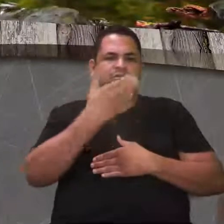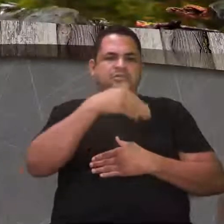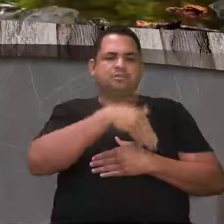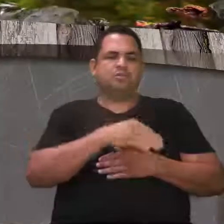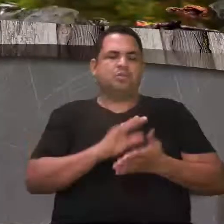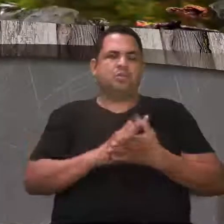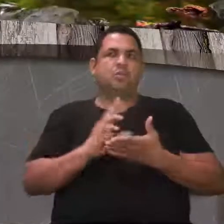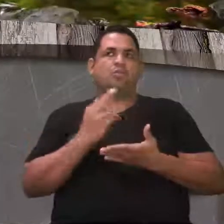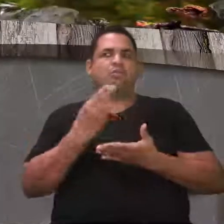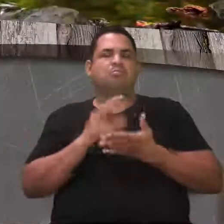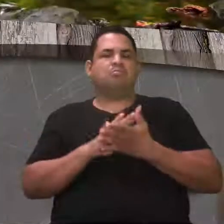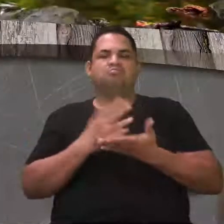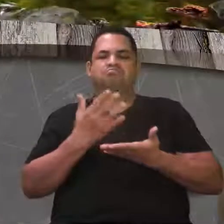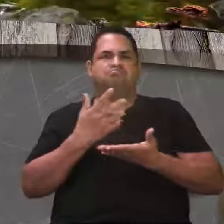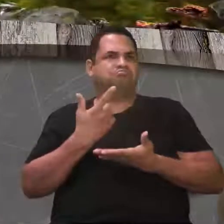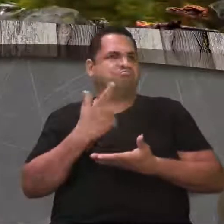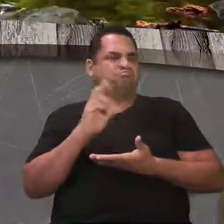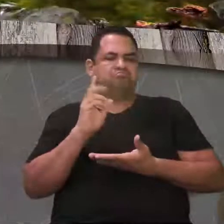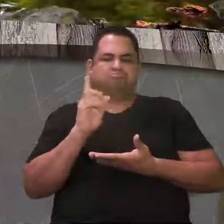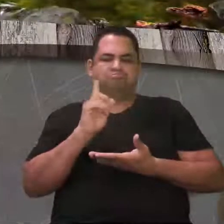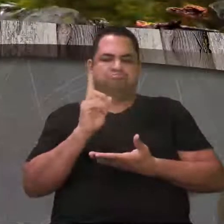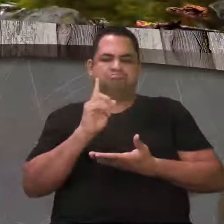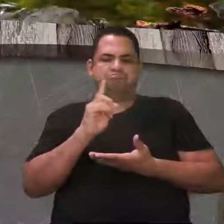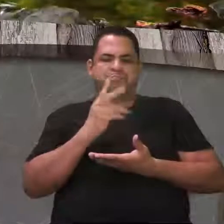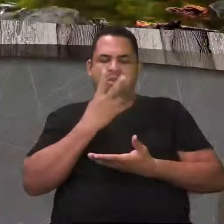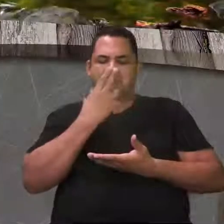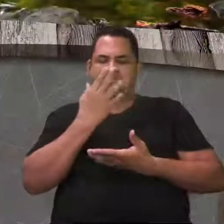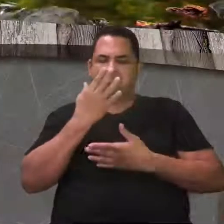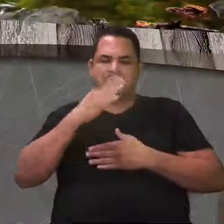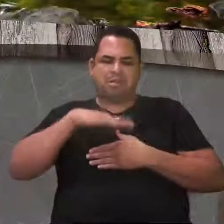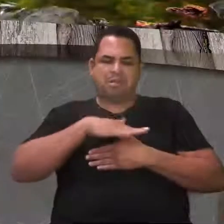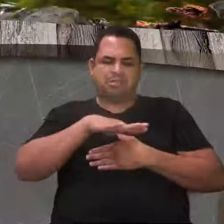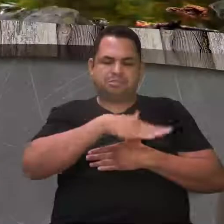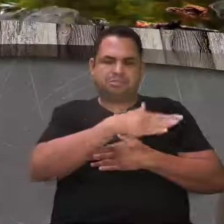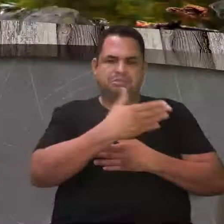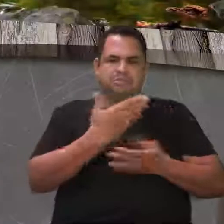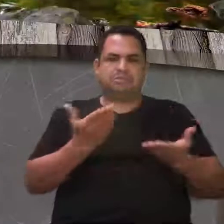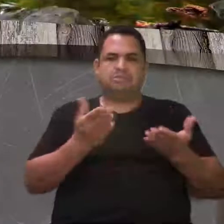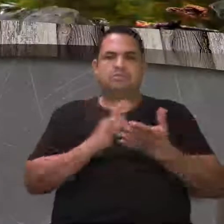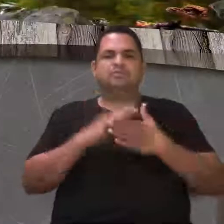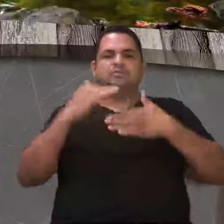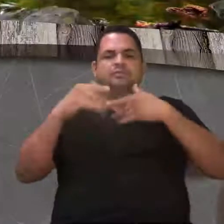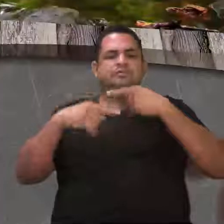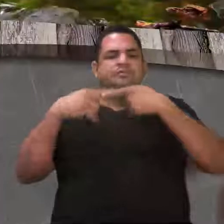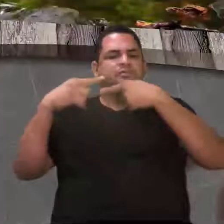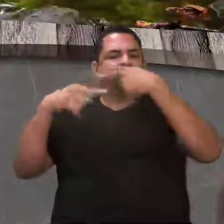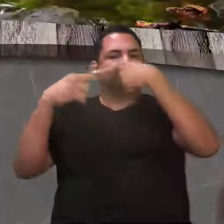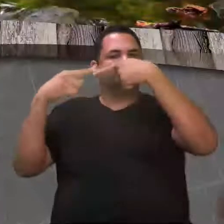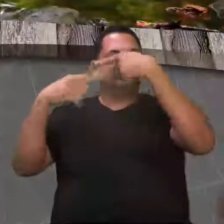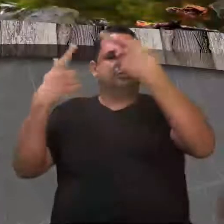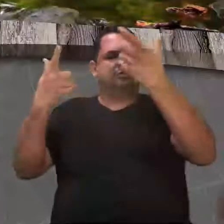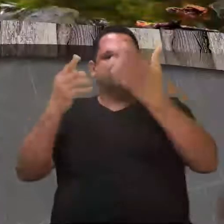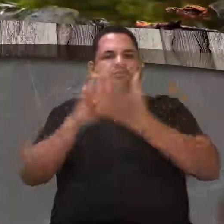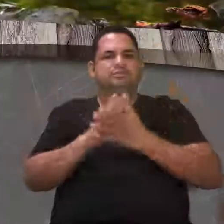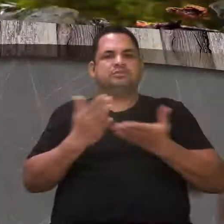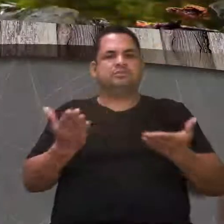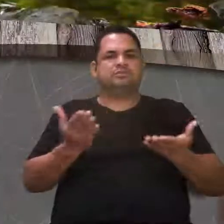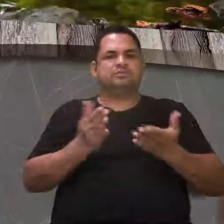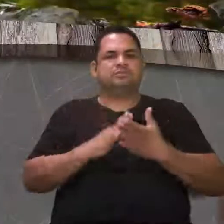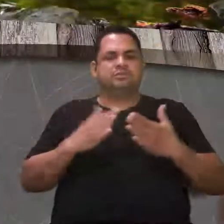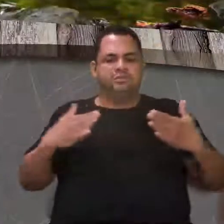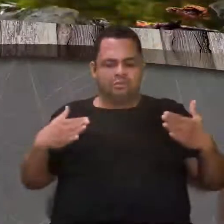um peixe, não parece um réptil, tá bom? Então, isso foi o que aconteceu ao longo de anos e anos e anos por causa